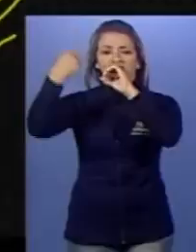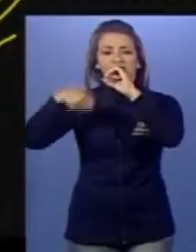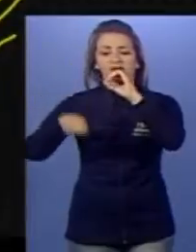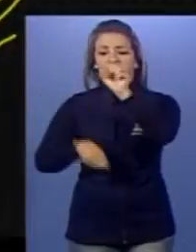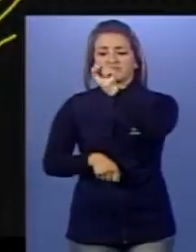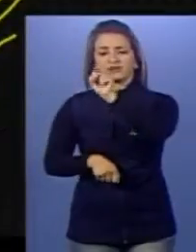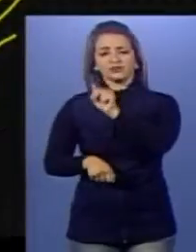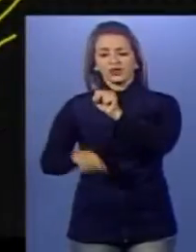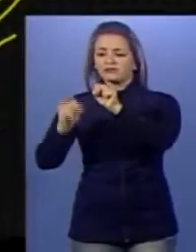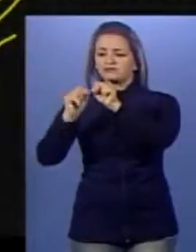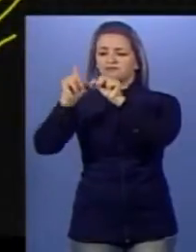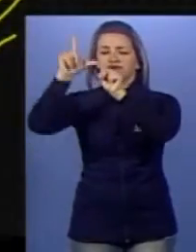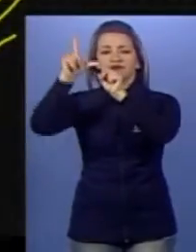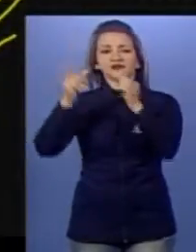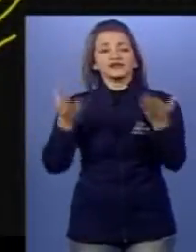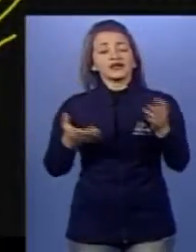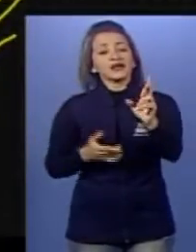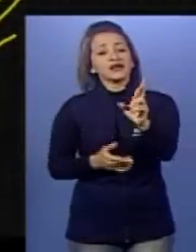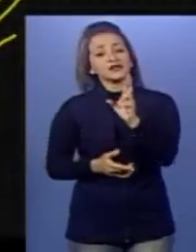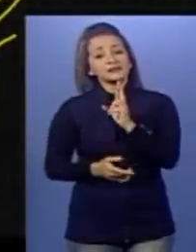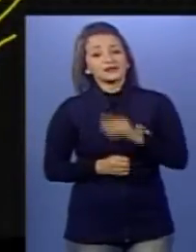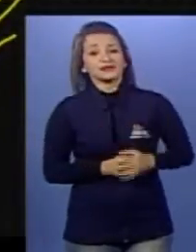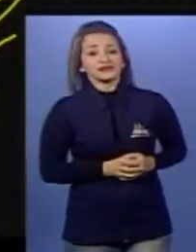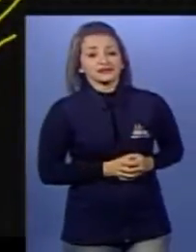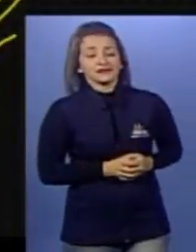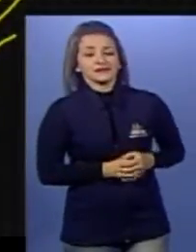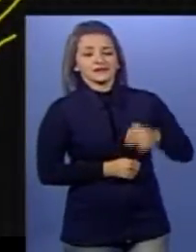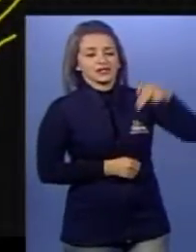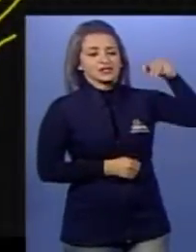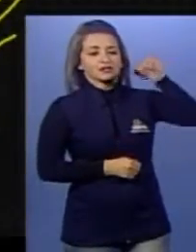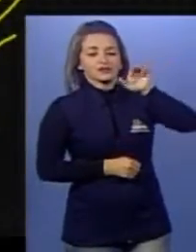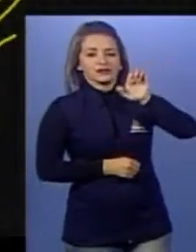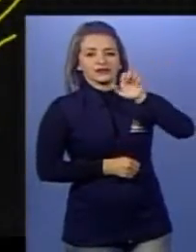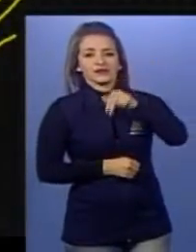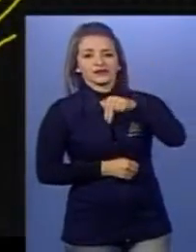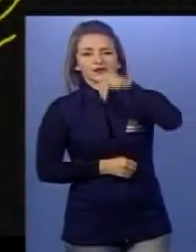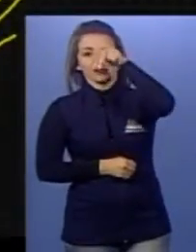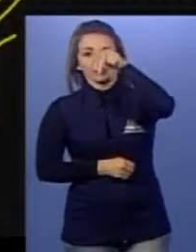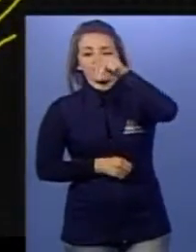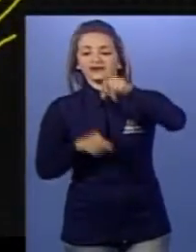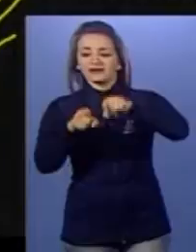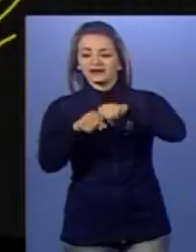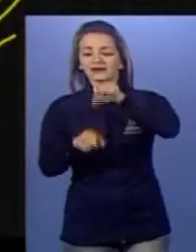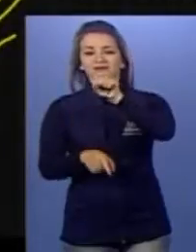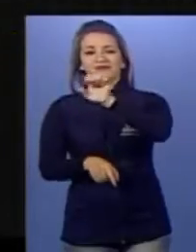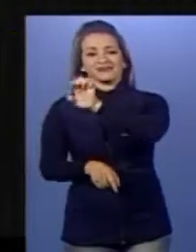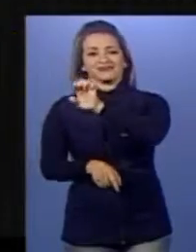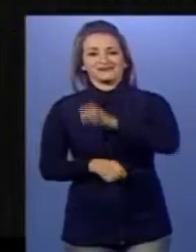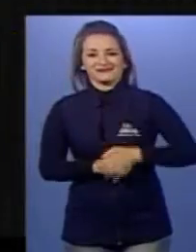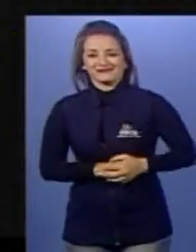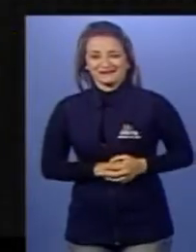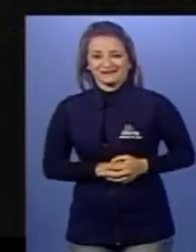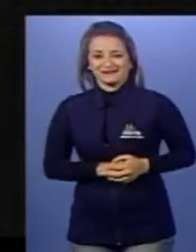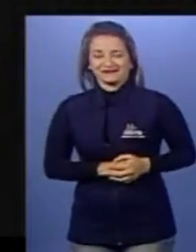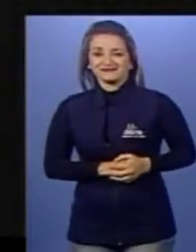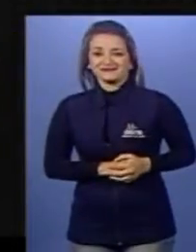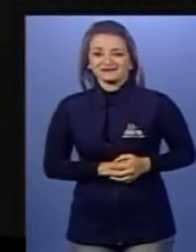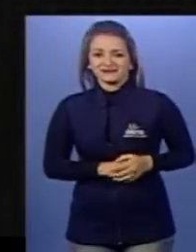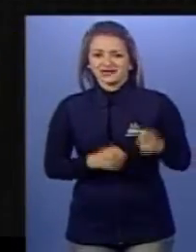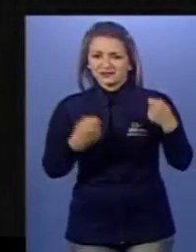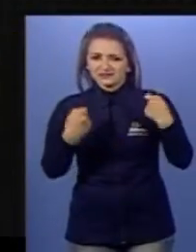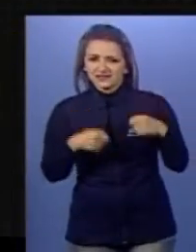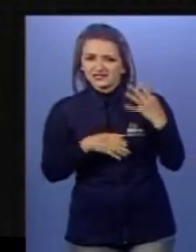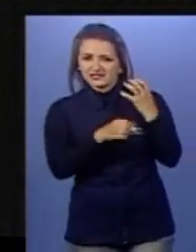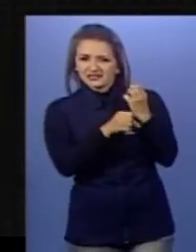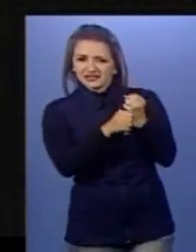show no brasil está acima da média resposta nordeste norte e sudeste sobre a matemática para fazer